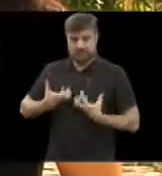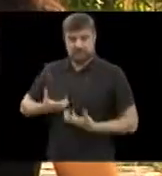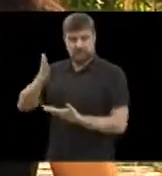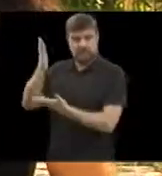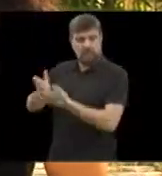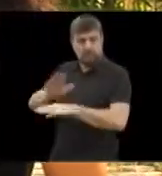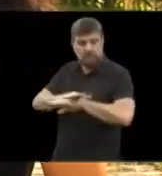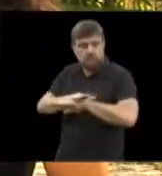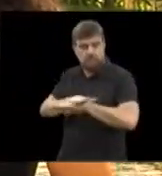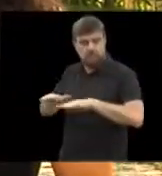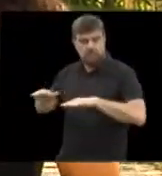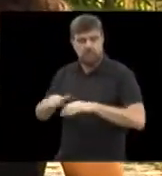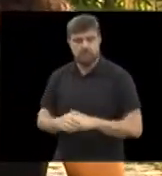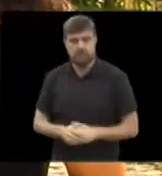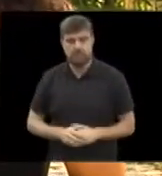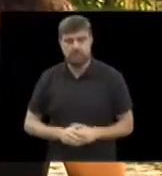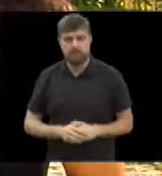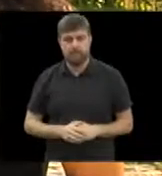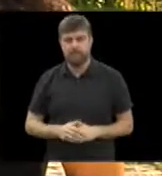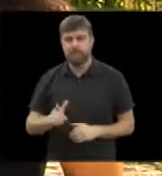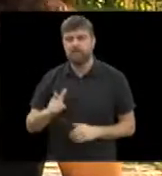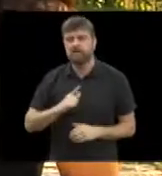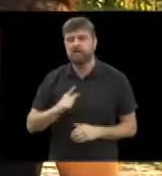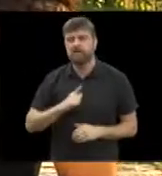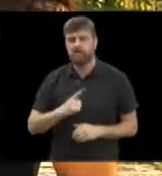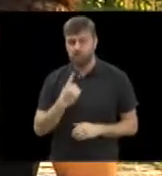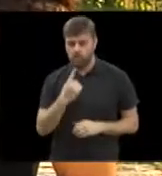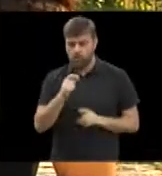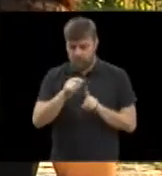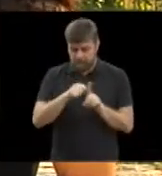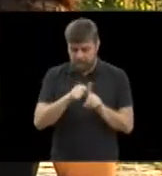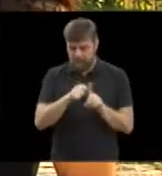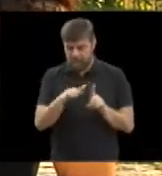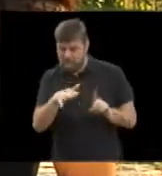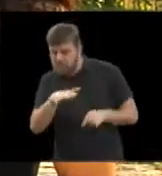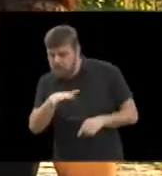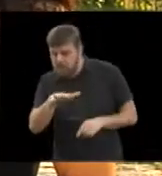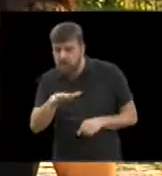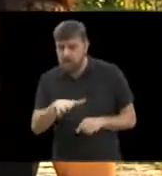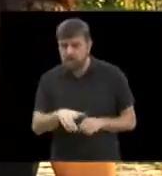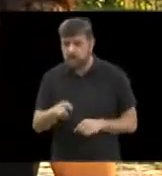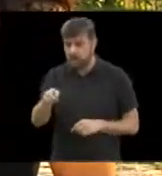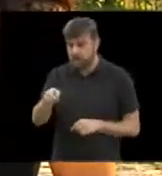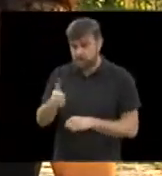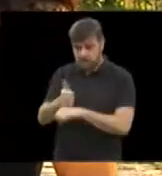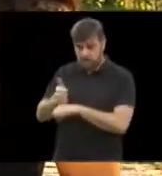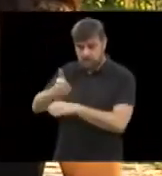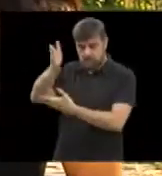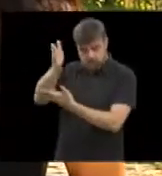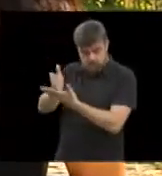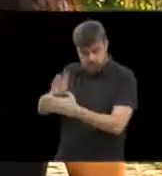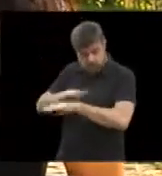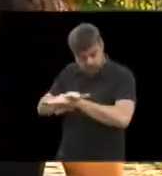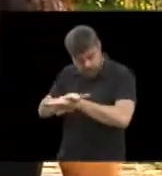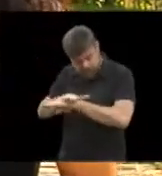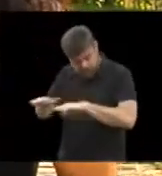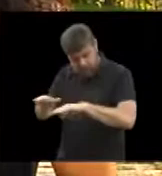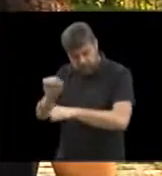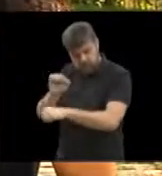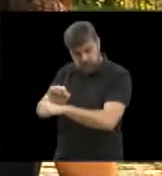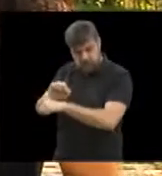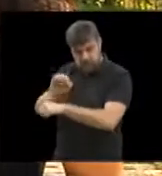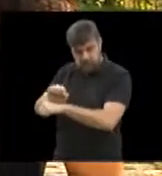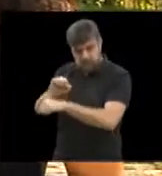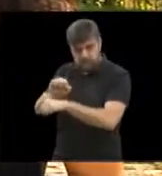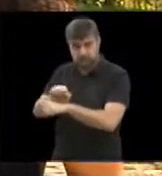trabalho. E nisso passou um mês e pouco, que ela já tinha eliminado, já tinha parado de